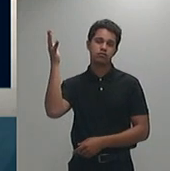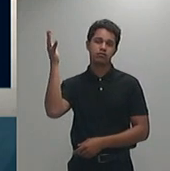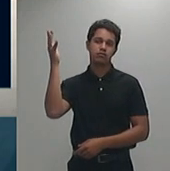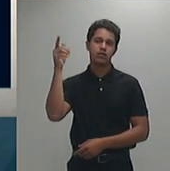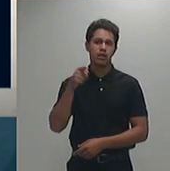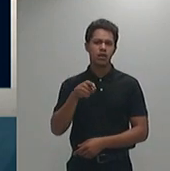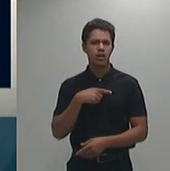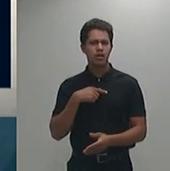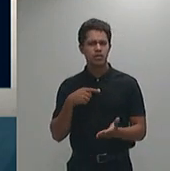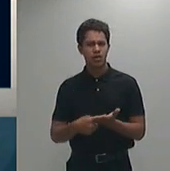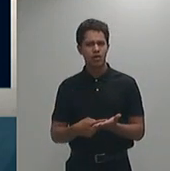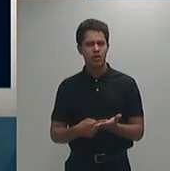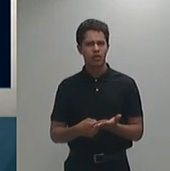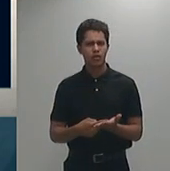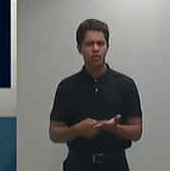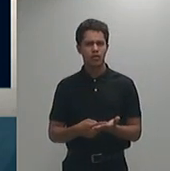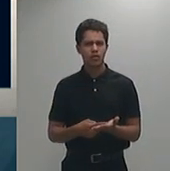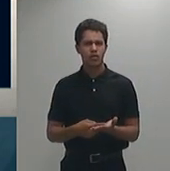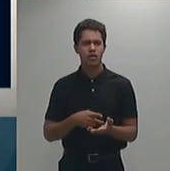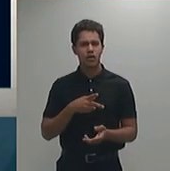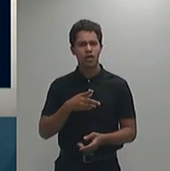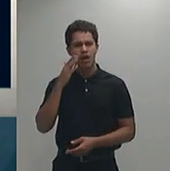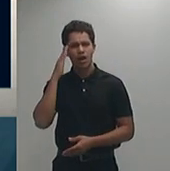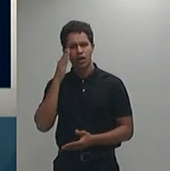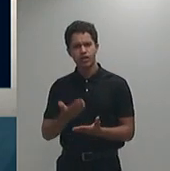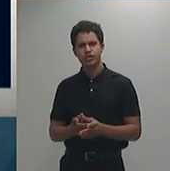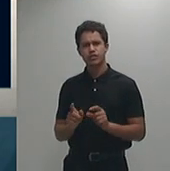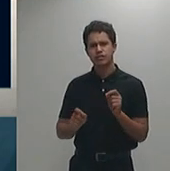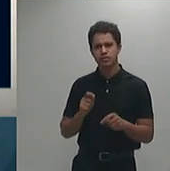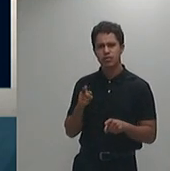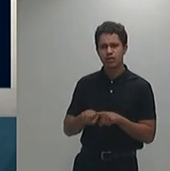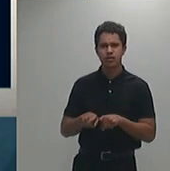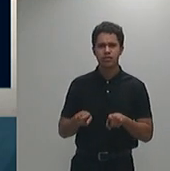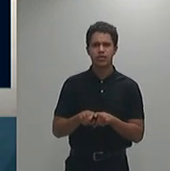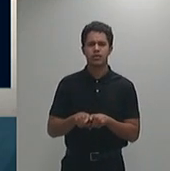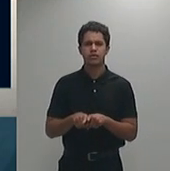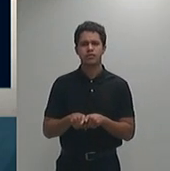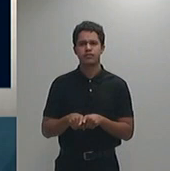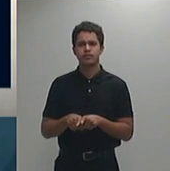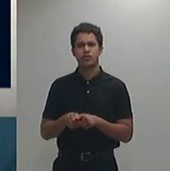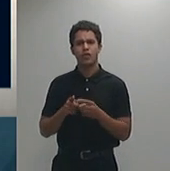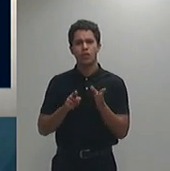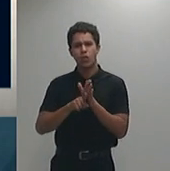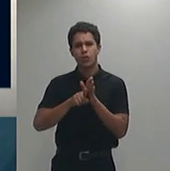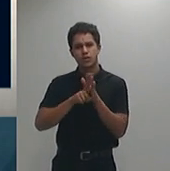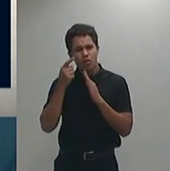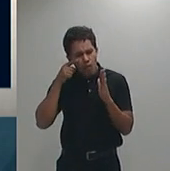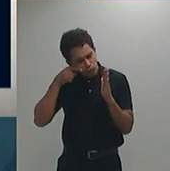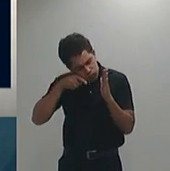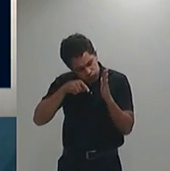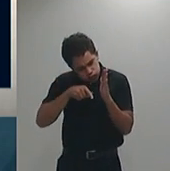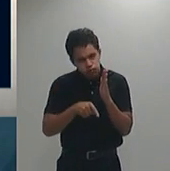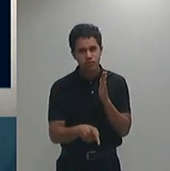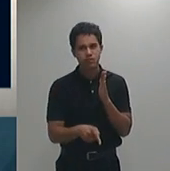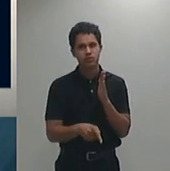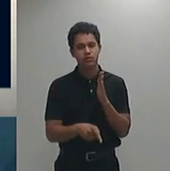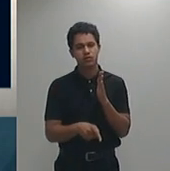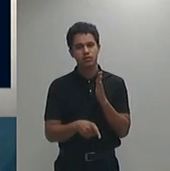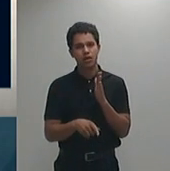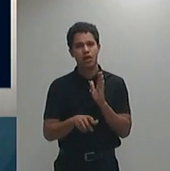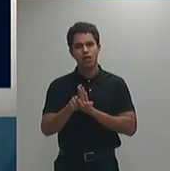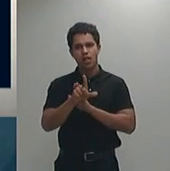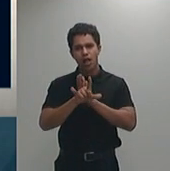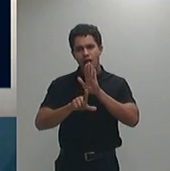nesse ponto acho creio que também a o exame aprofundado da